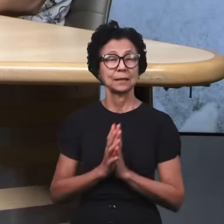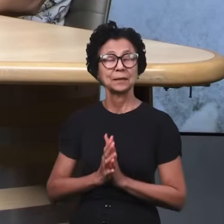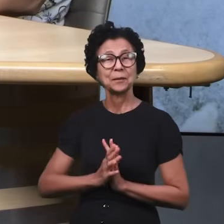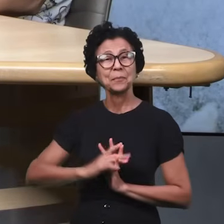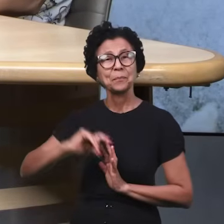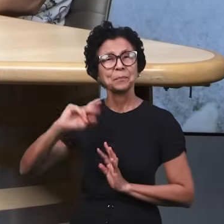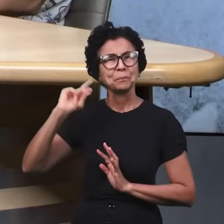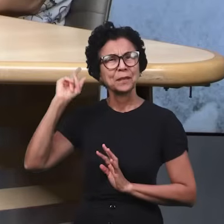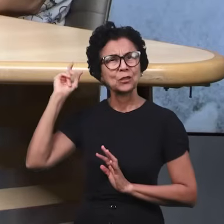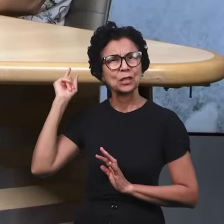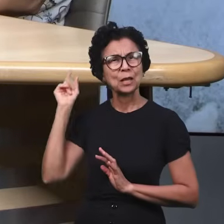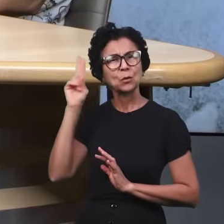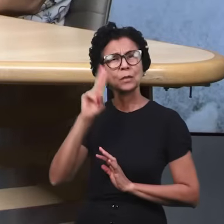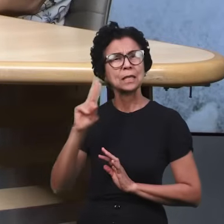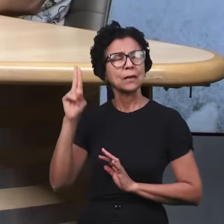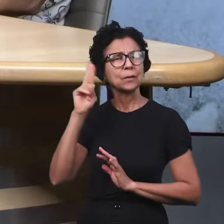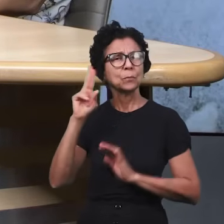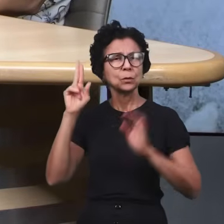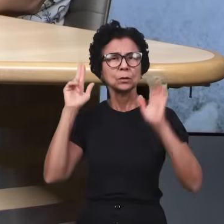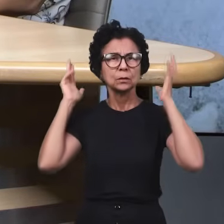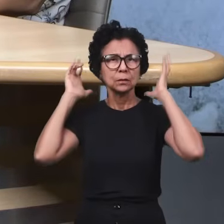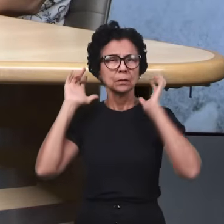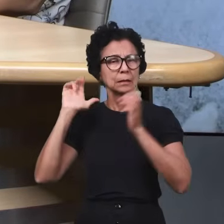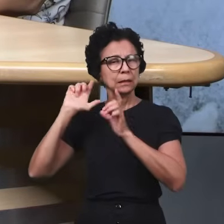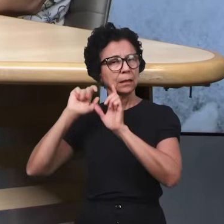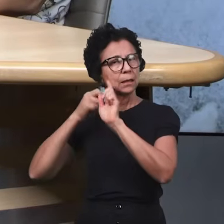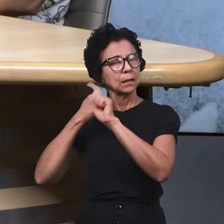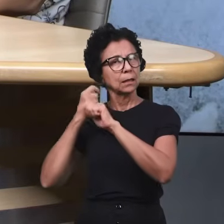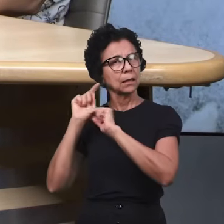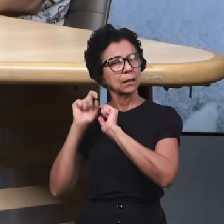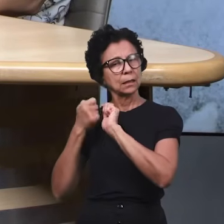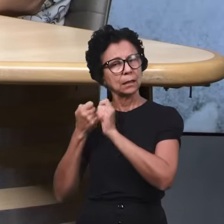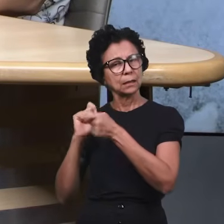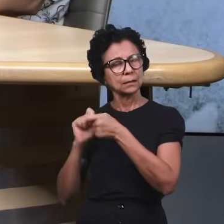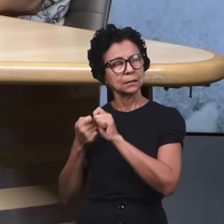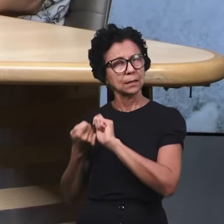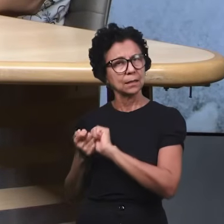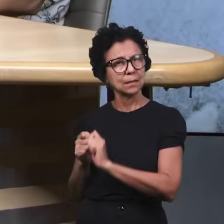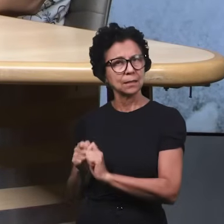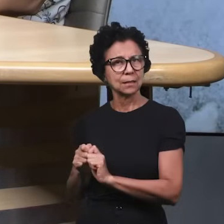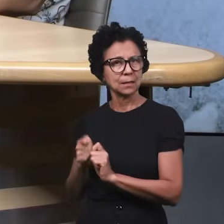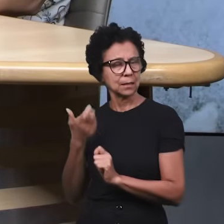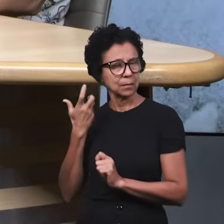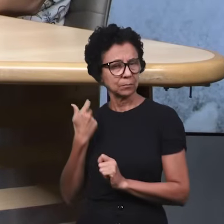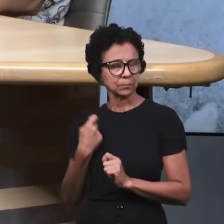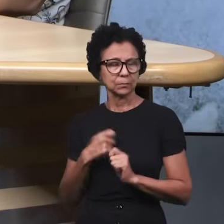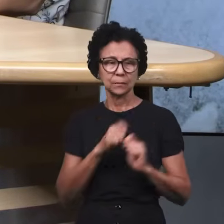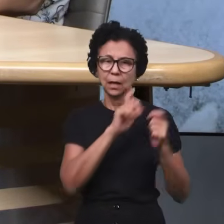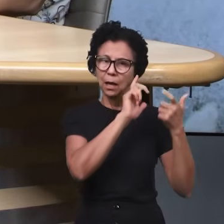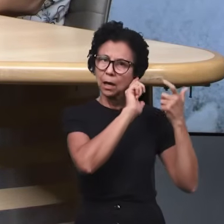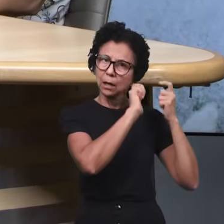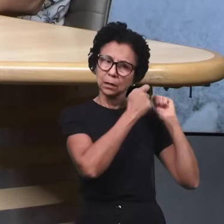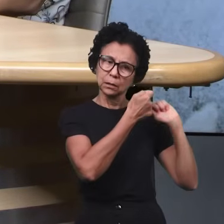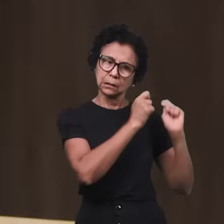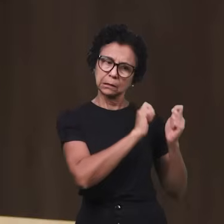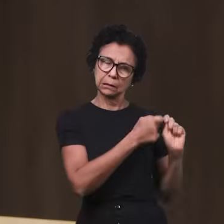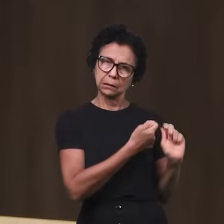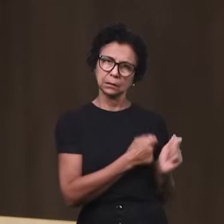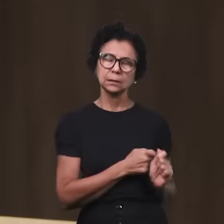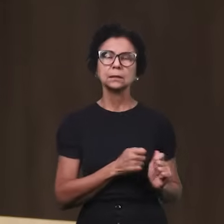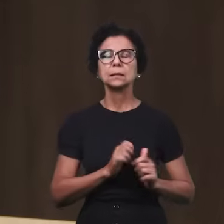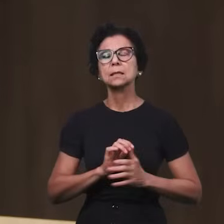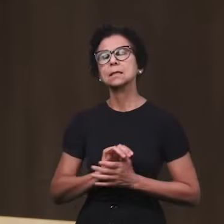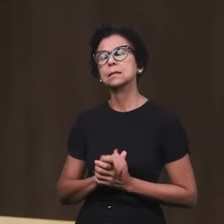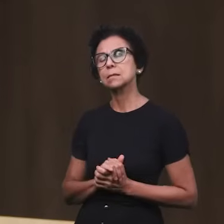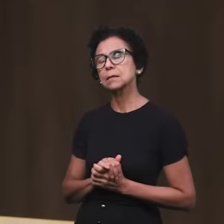as tranças, né? Eram as tranças que eram muito usadas naquela época, e as tranças até nessa